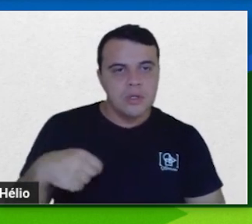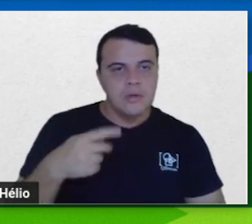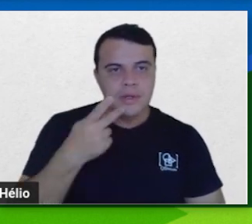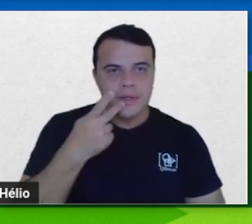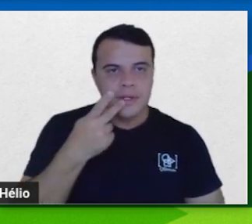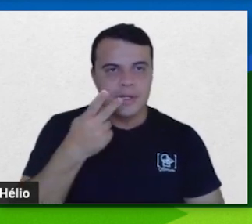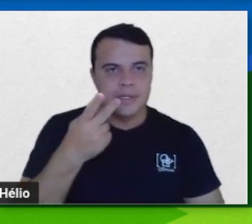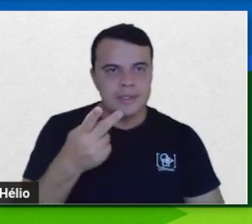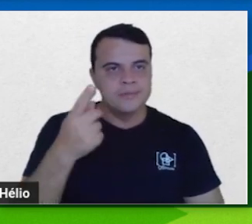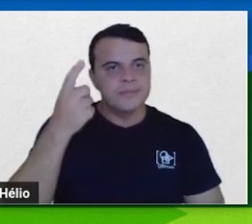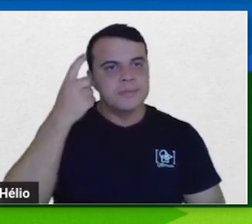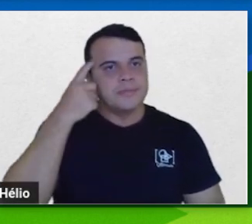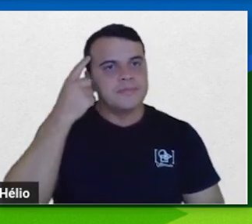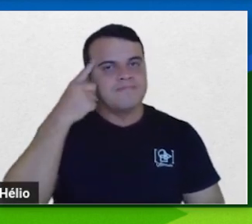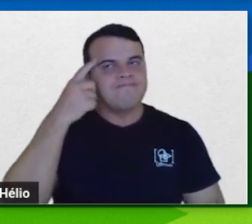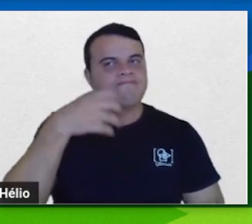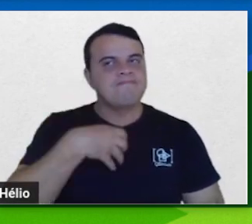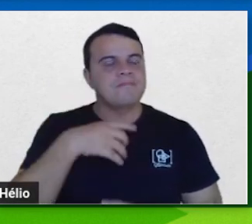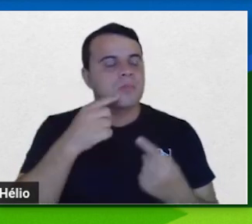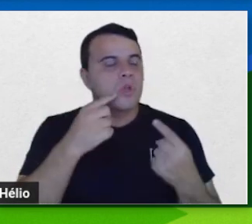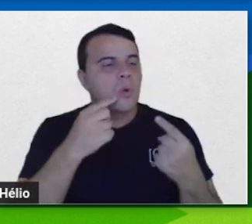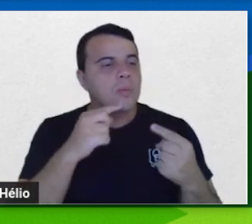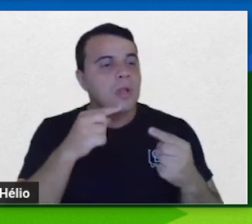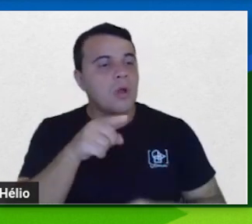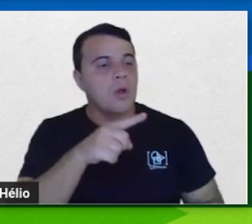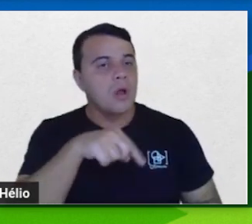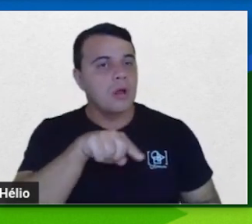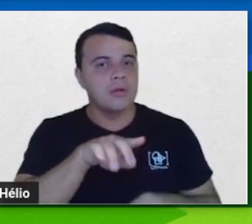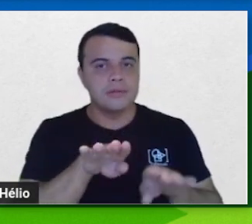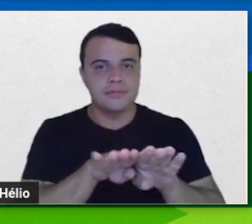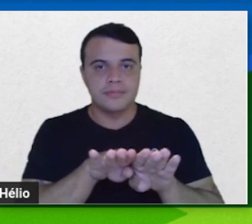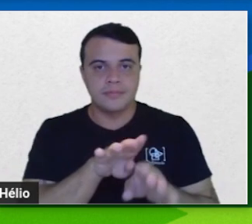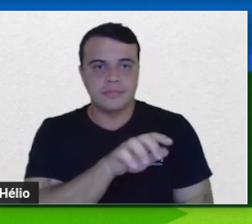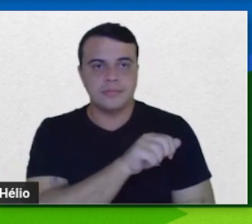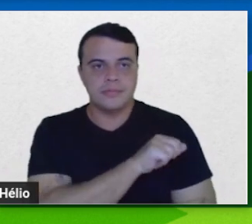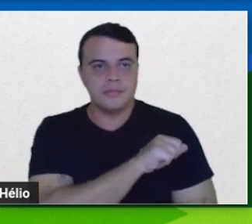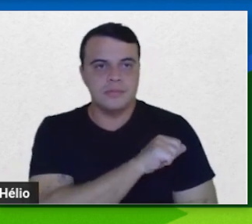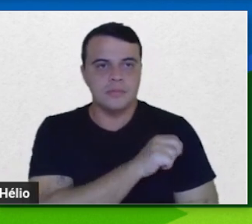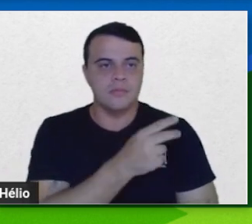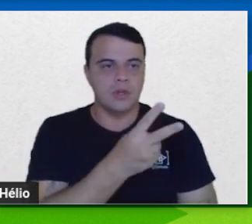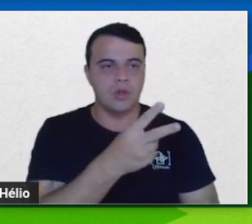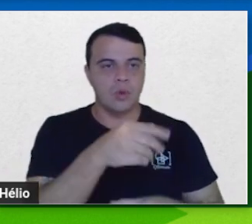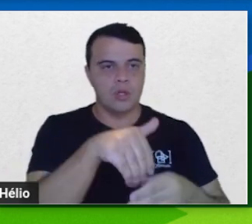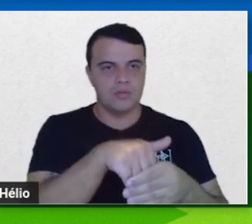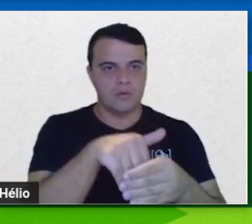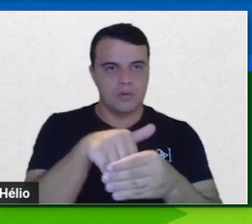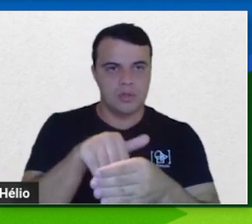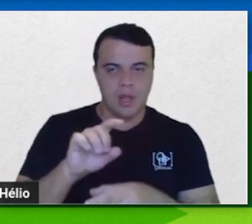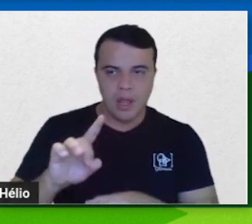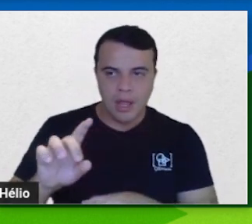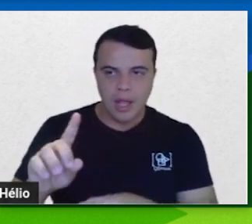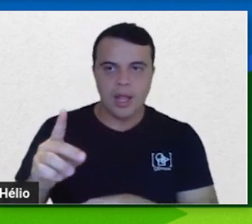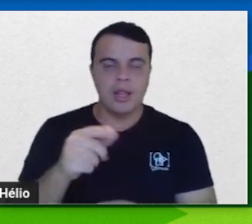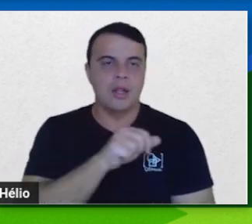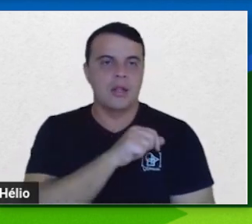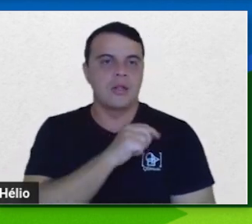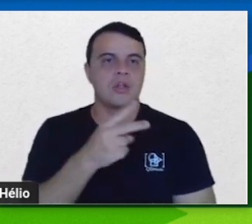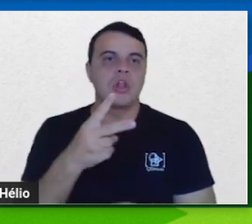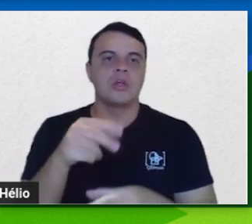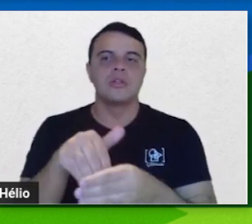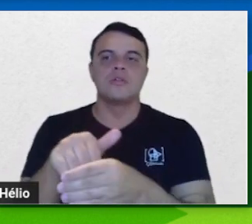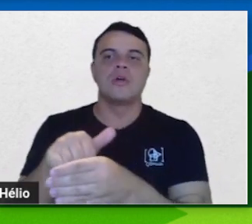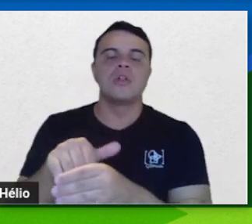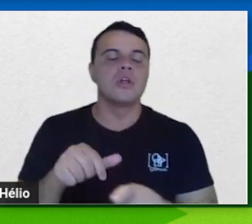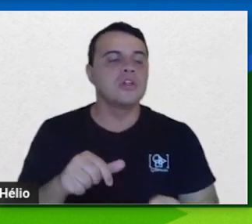avaliação, pensar esse senso crítico também, é que os alunos tenham 2 votos, cada aluno tenha 2 votos, e